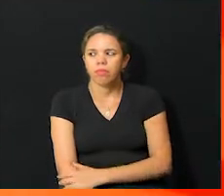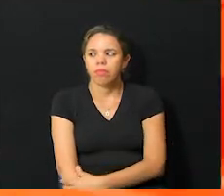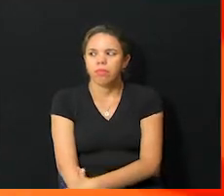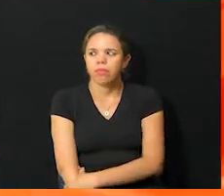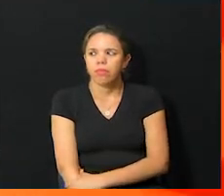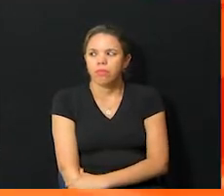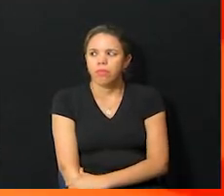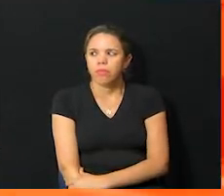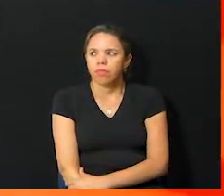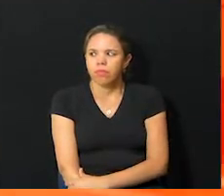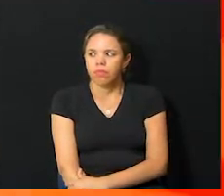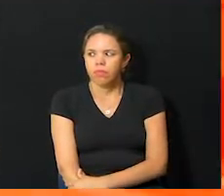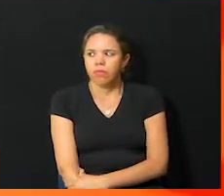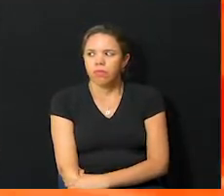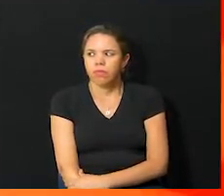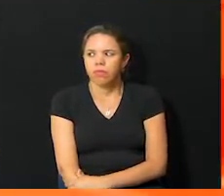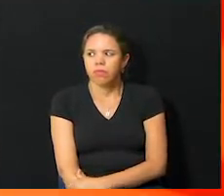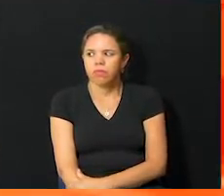Mundos